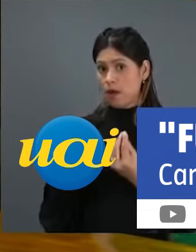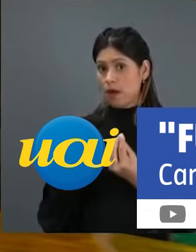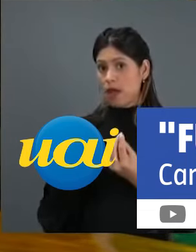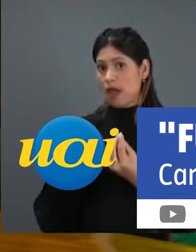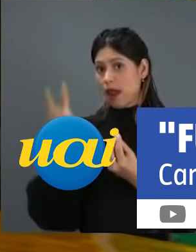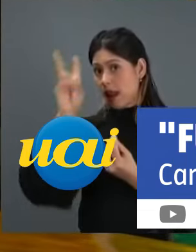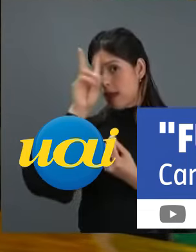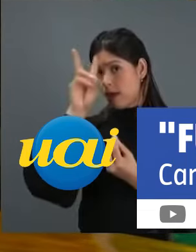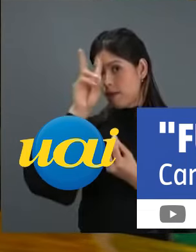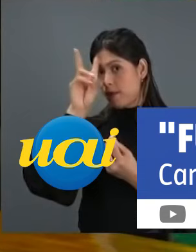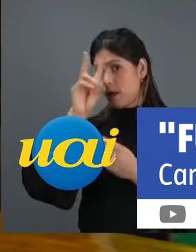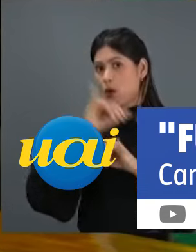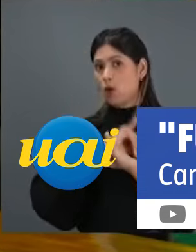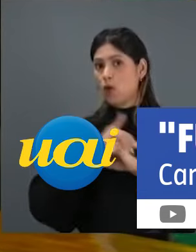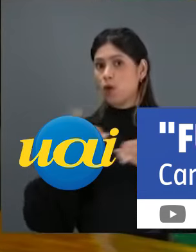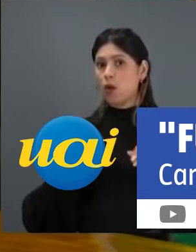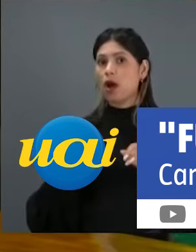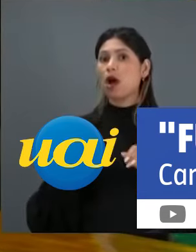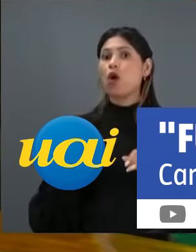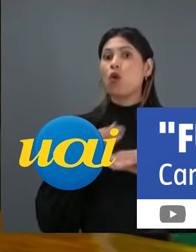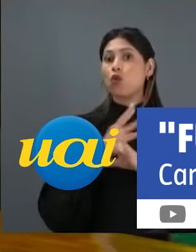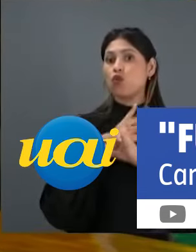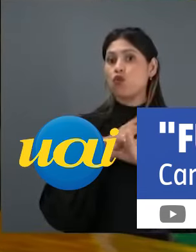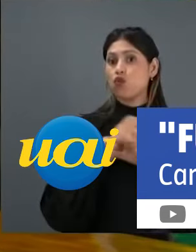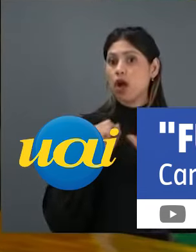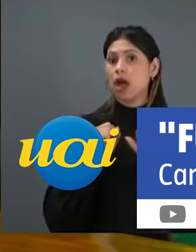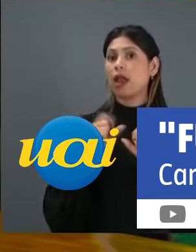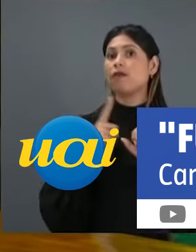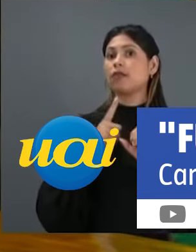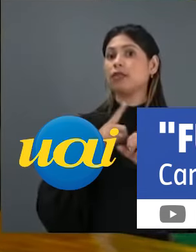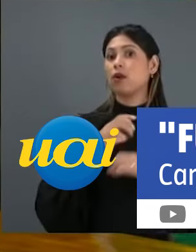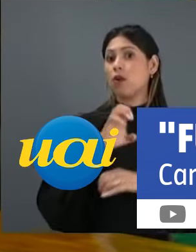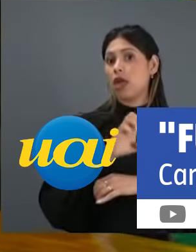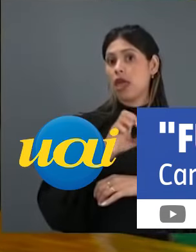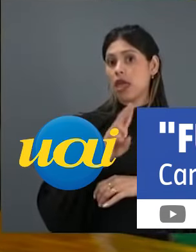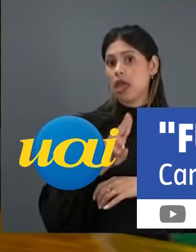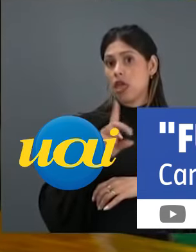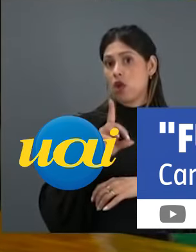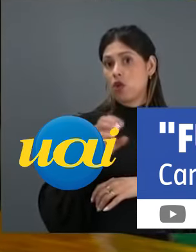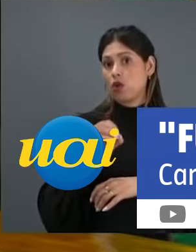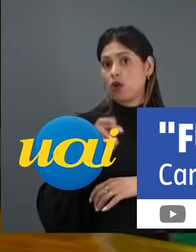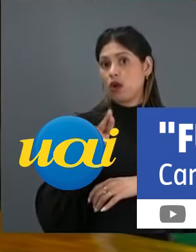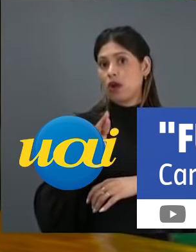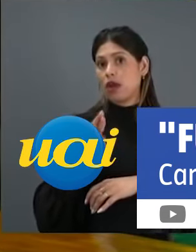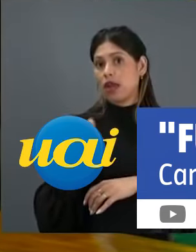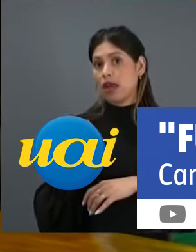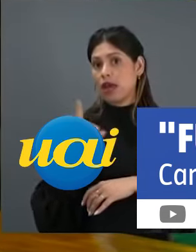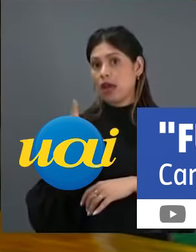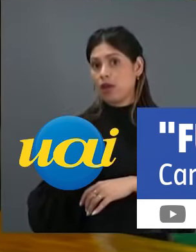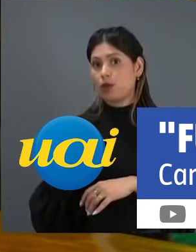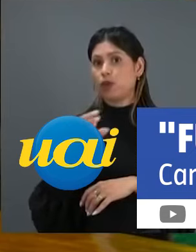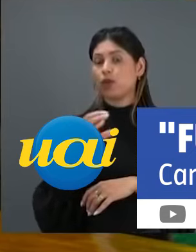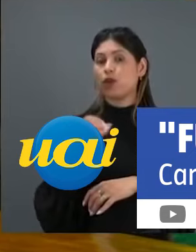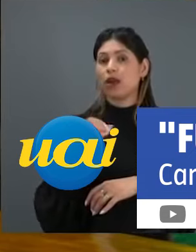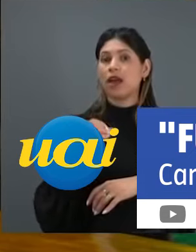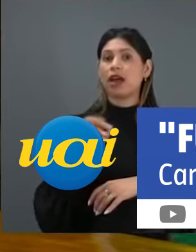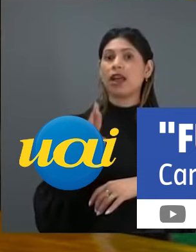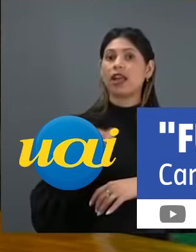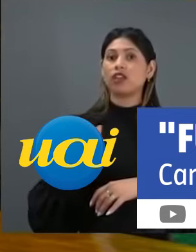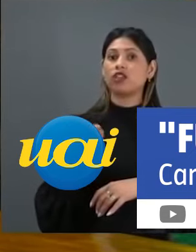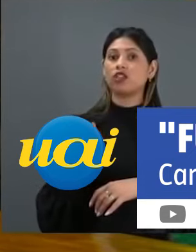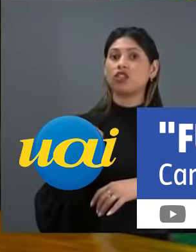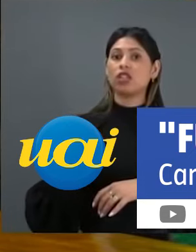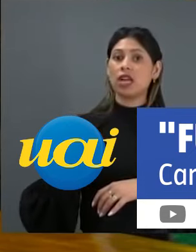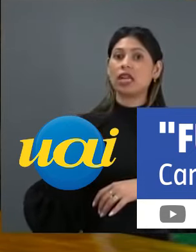do famoso massacre de Eldorado do Carajás, onde dezenas de pessoas foram mortas